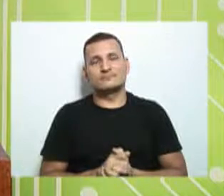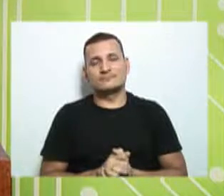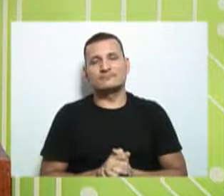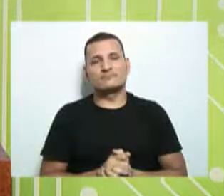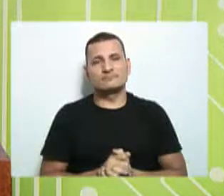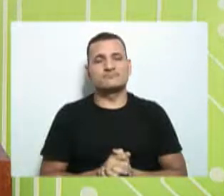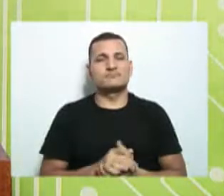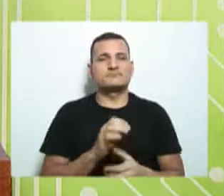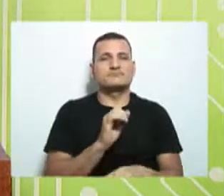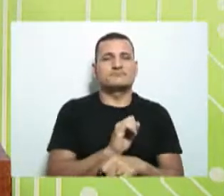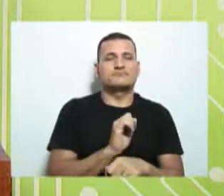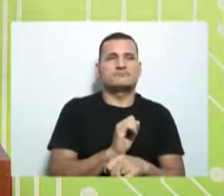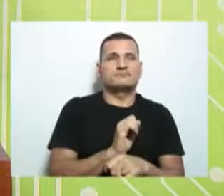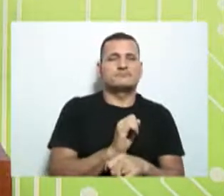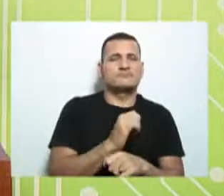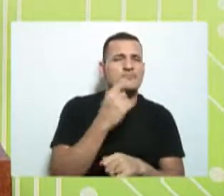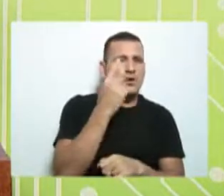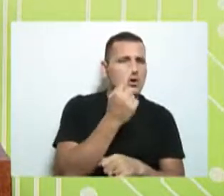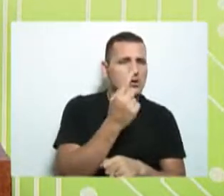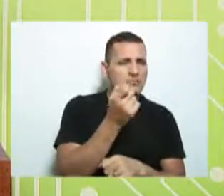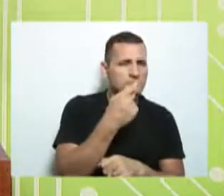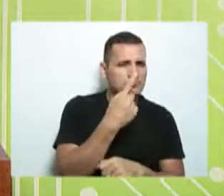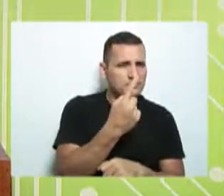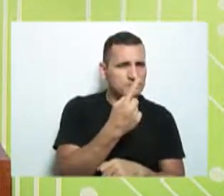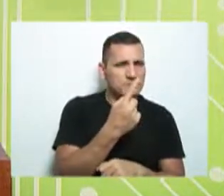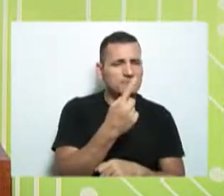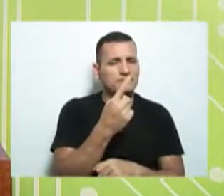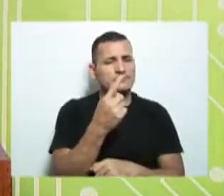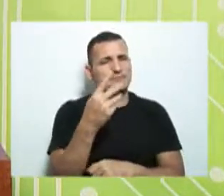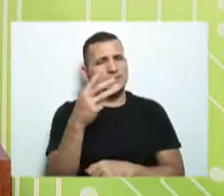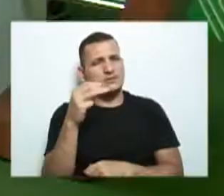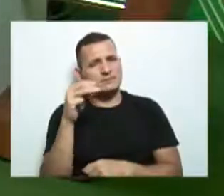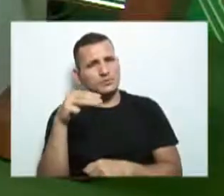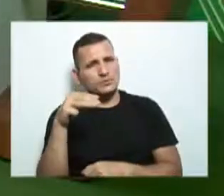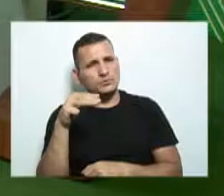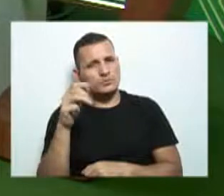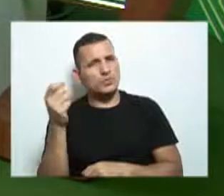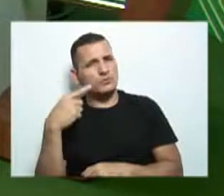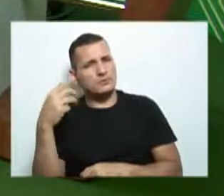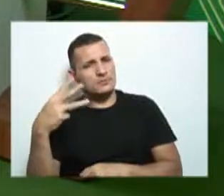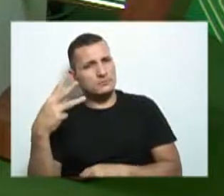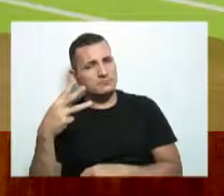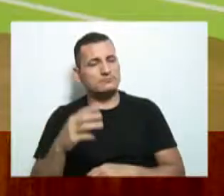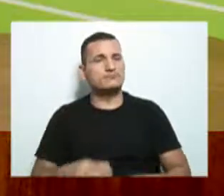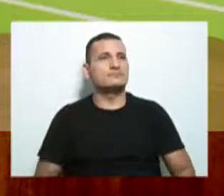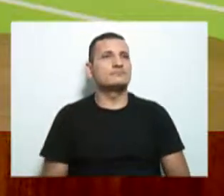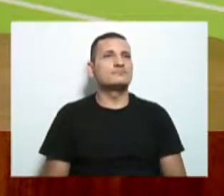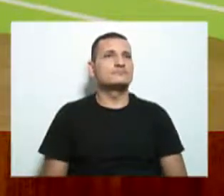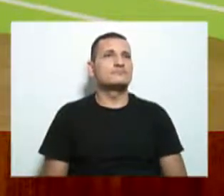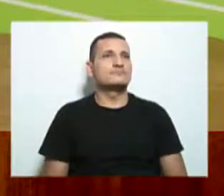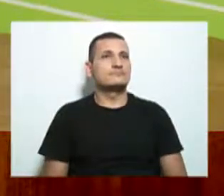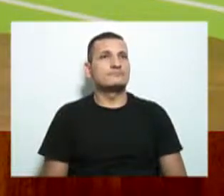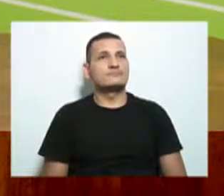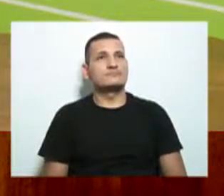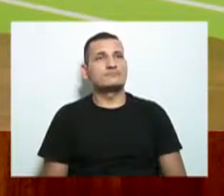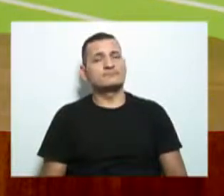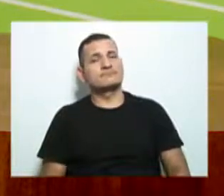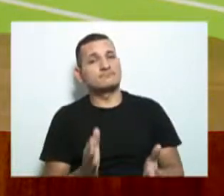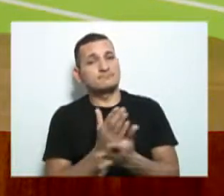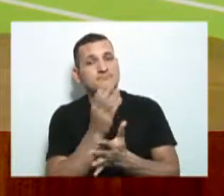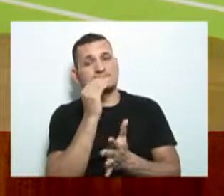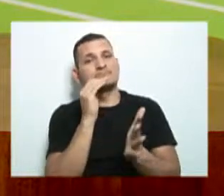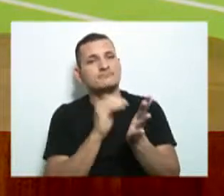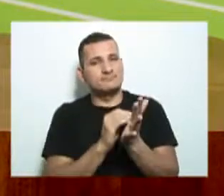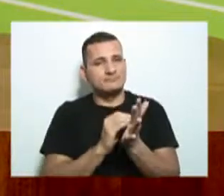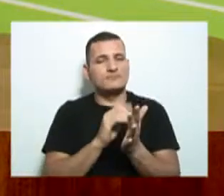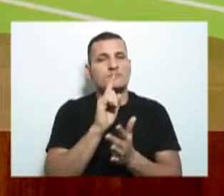tomo o terceiro. Entendeu? Falta de atenção. Entenderam lá, Regina? Professora Regina? Então, alguns colocaram 1 hora,